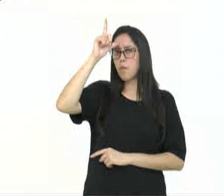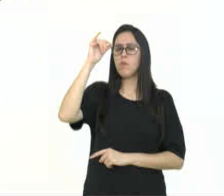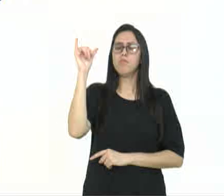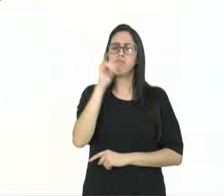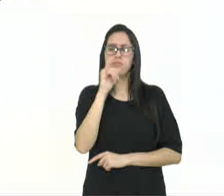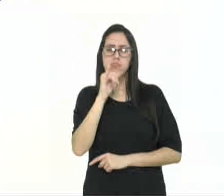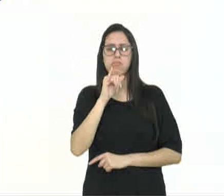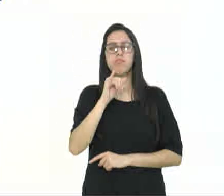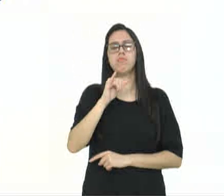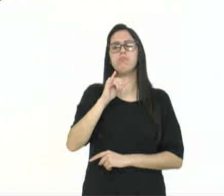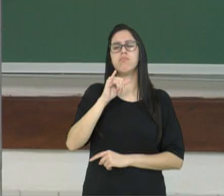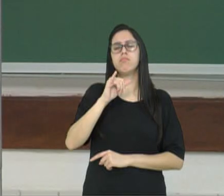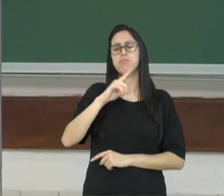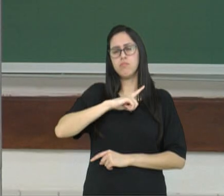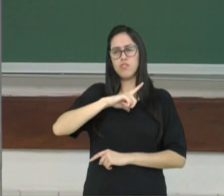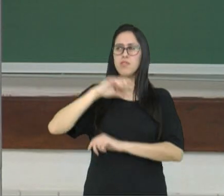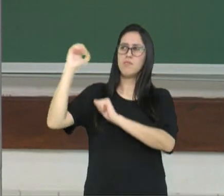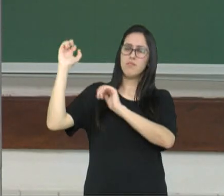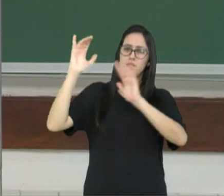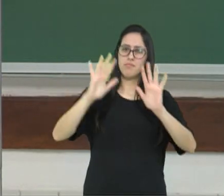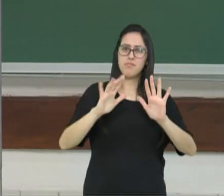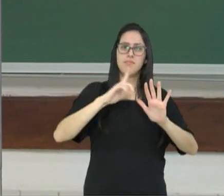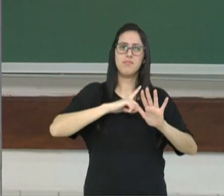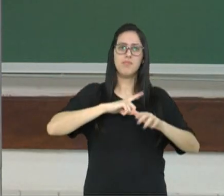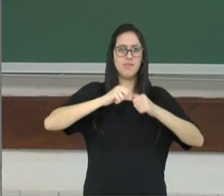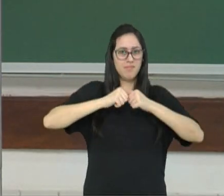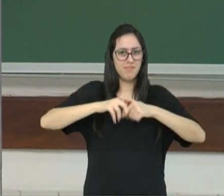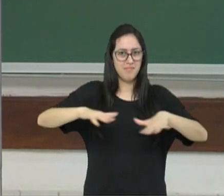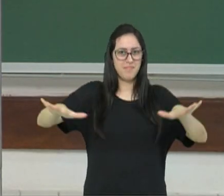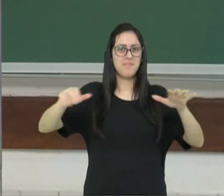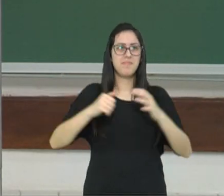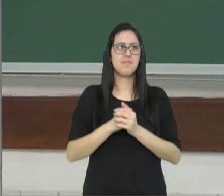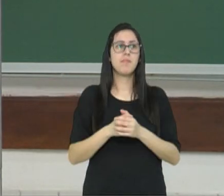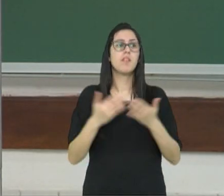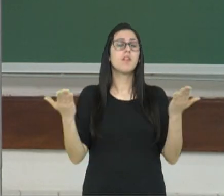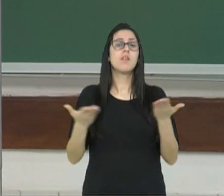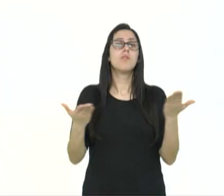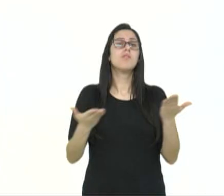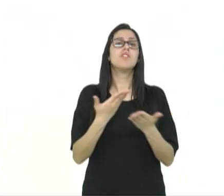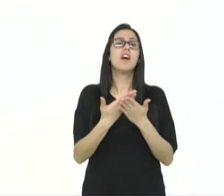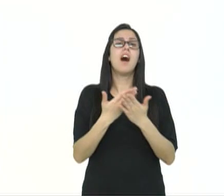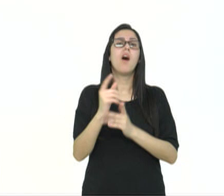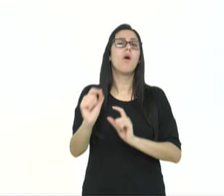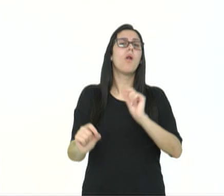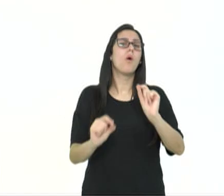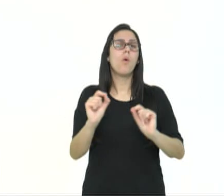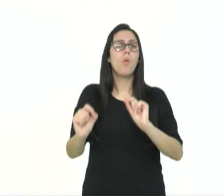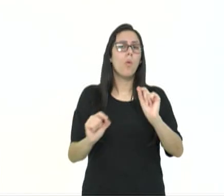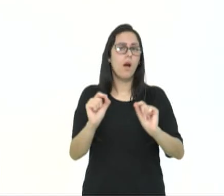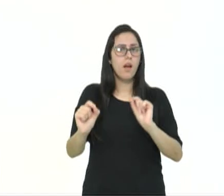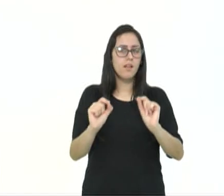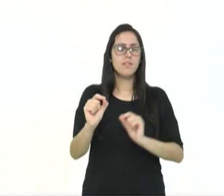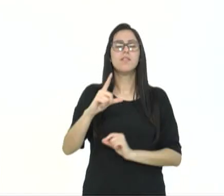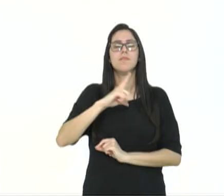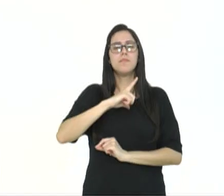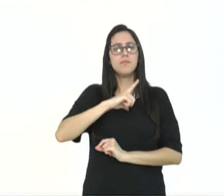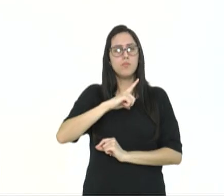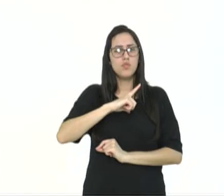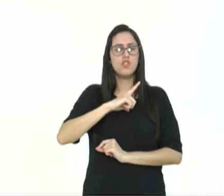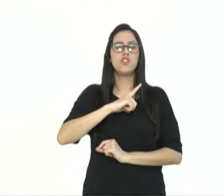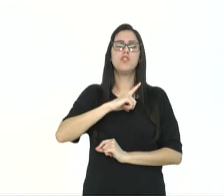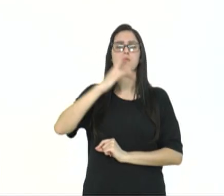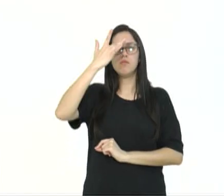em pequenas e médias propriedades policulturas. Certo? Então, o que nós vimos na aula de hoje? As condições em que se desenvolveram